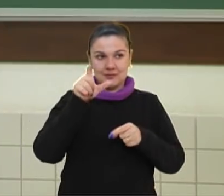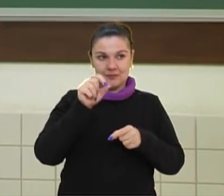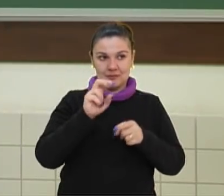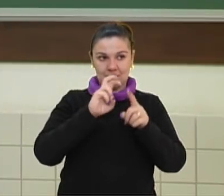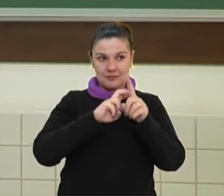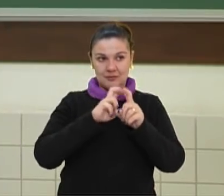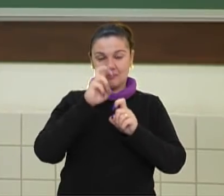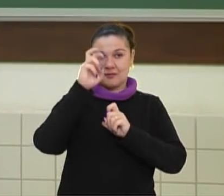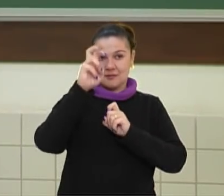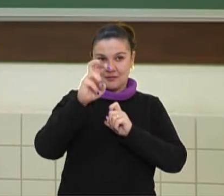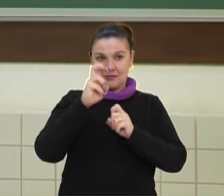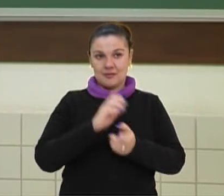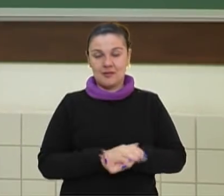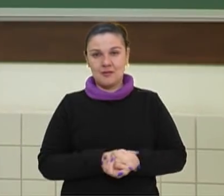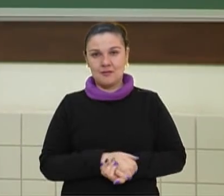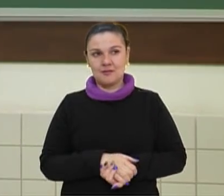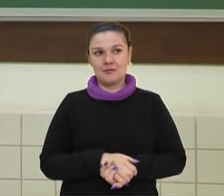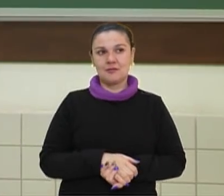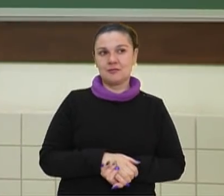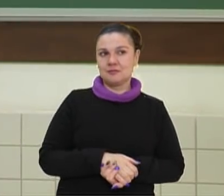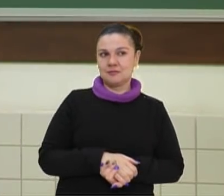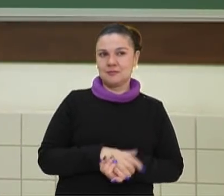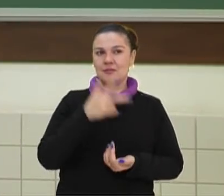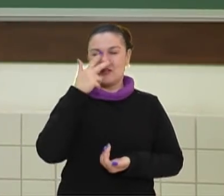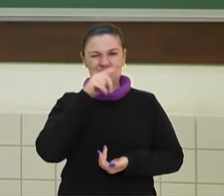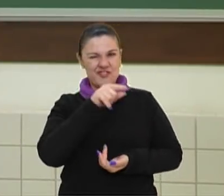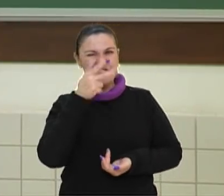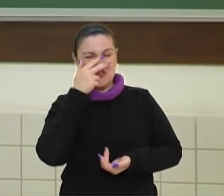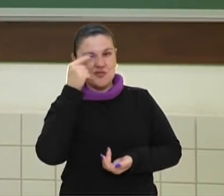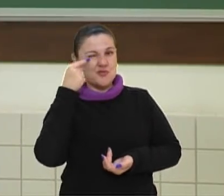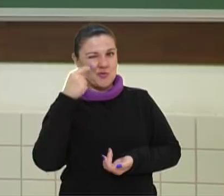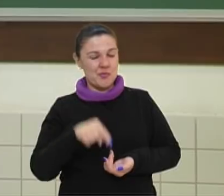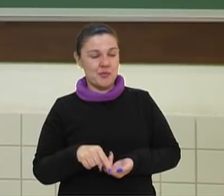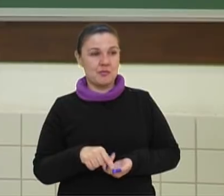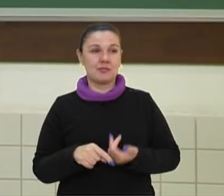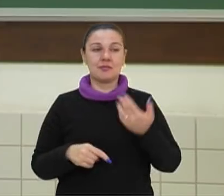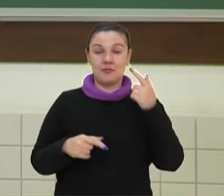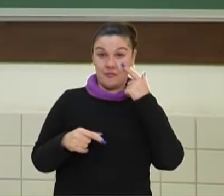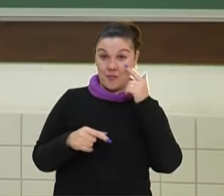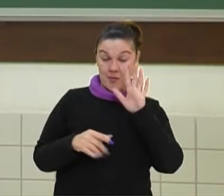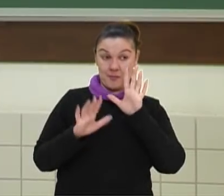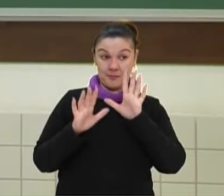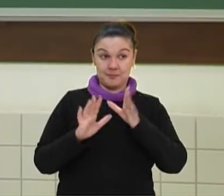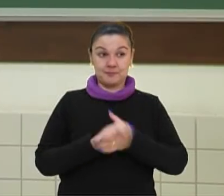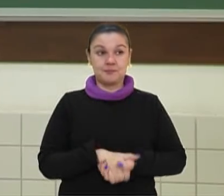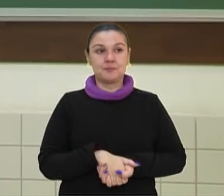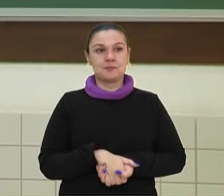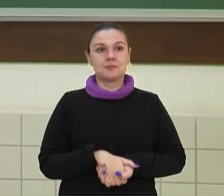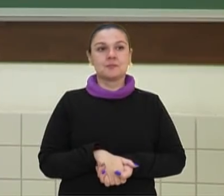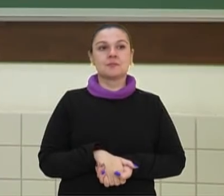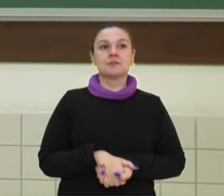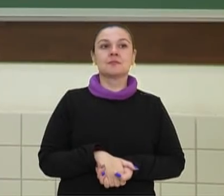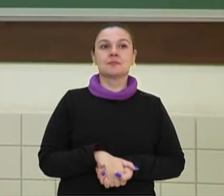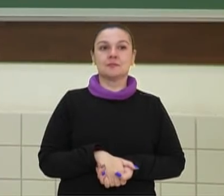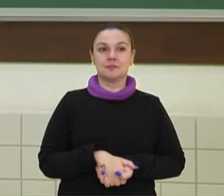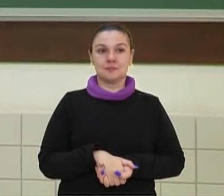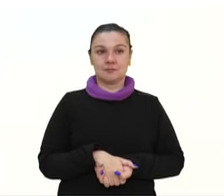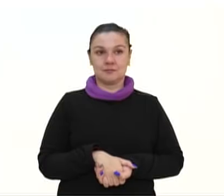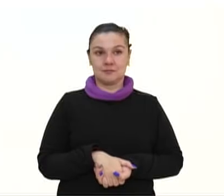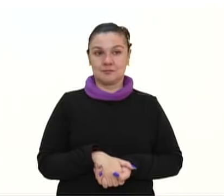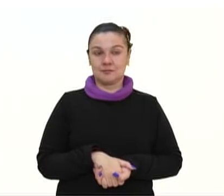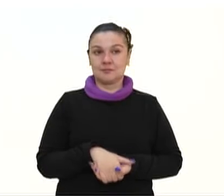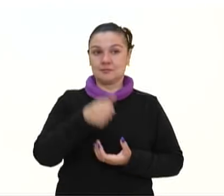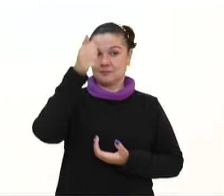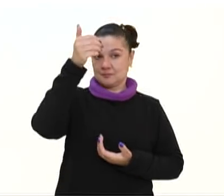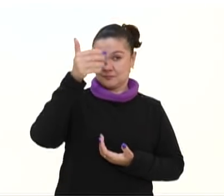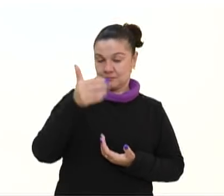quíntuplo de lados desse heptágono, acho que vocês já descobriram, né? Se não, vamos com calma, vamos lá. Então, a